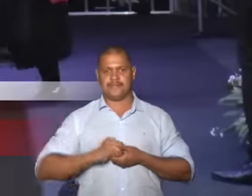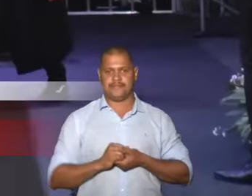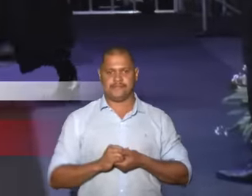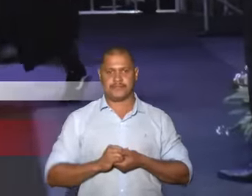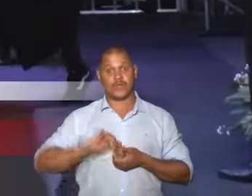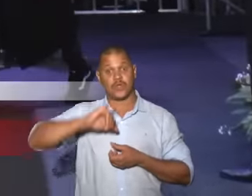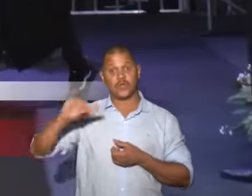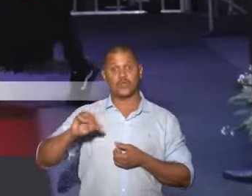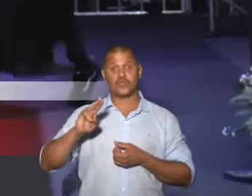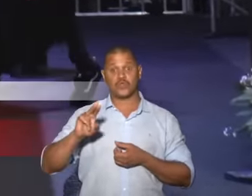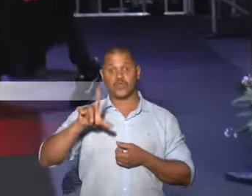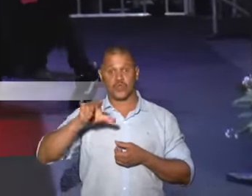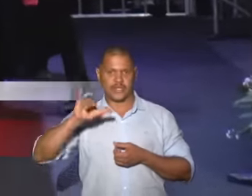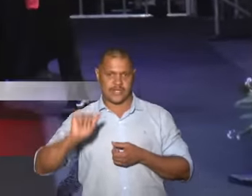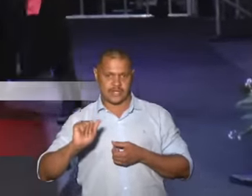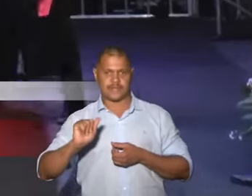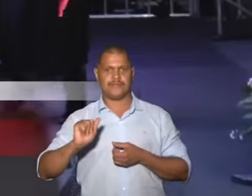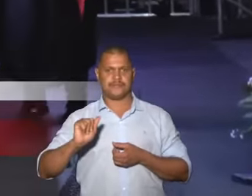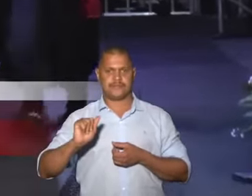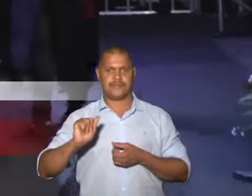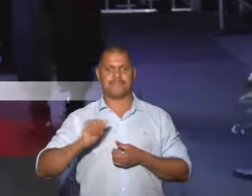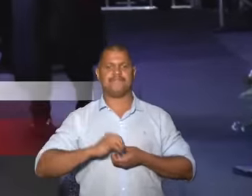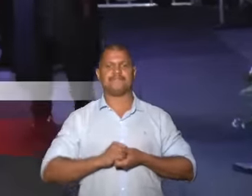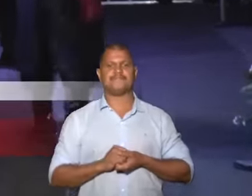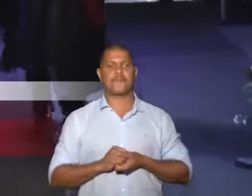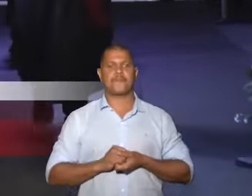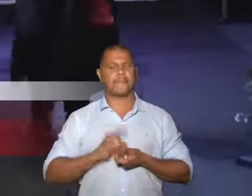Júlia Rodrigues Menin.